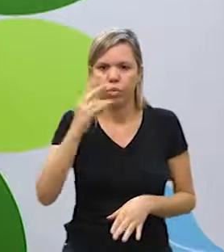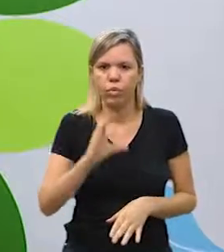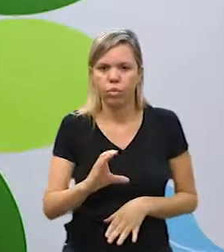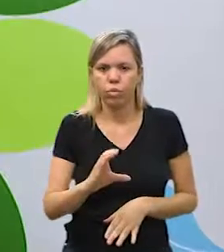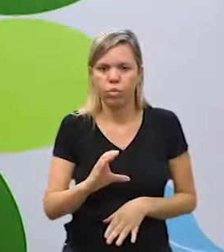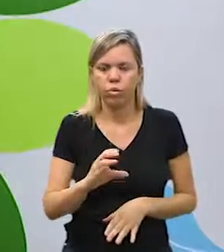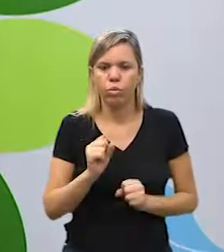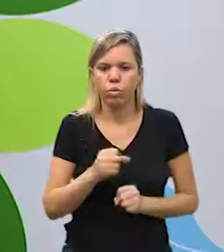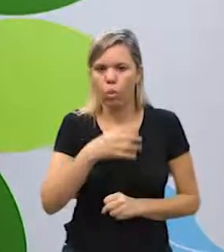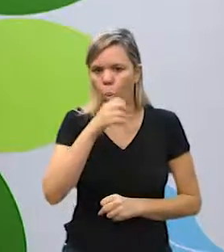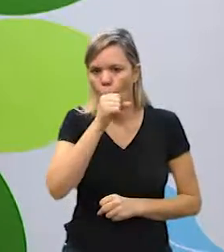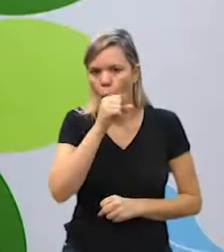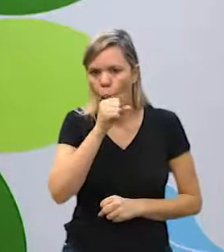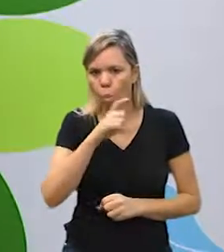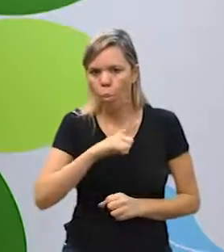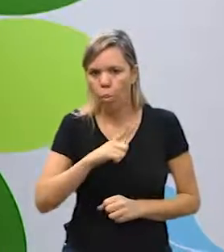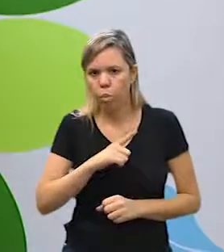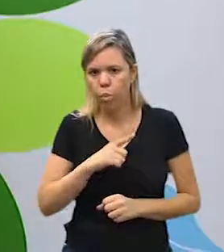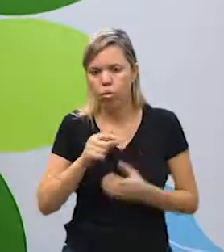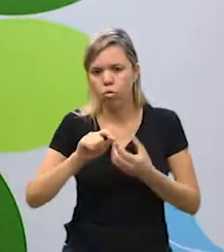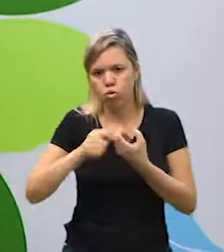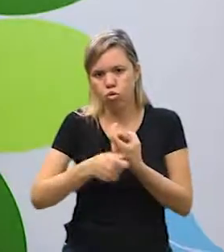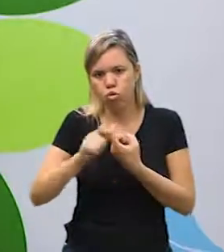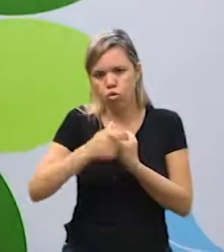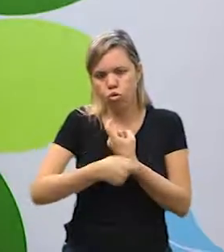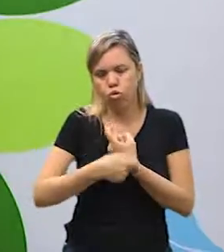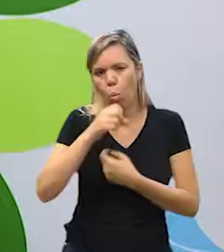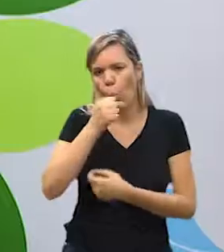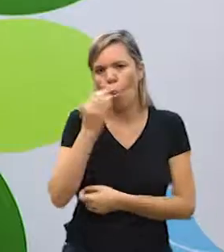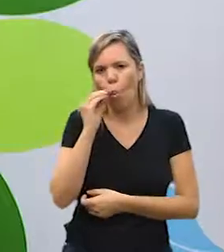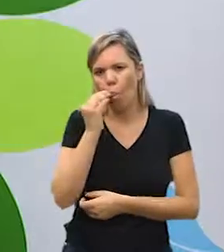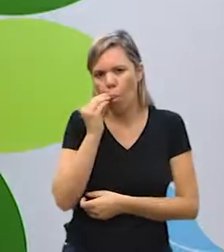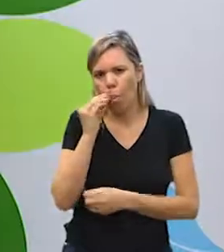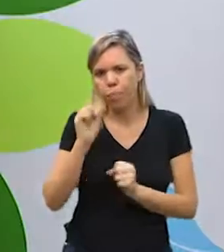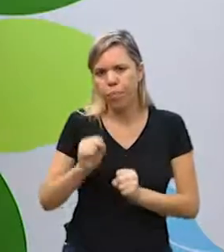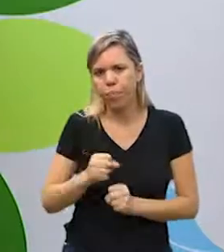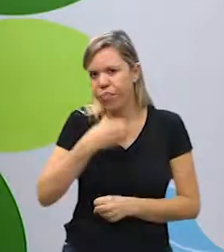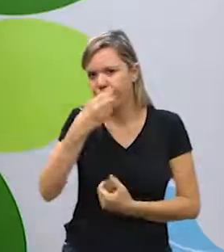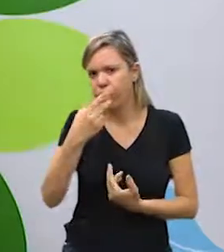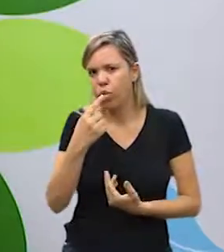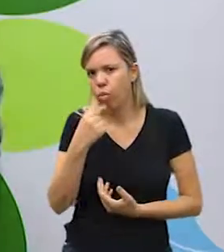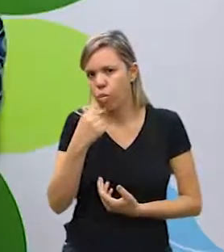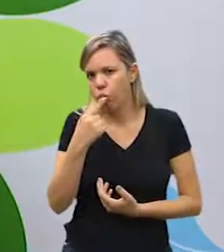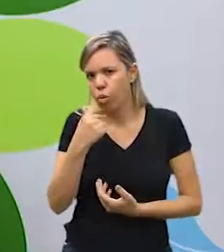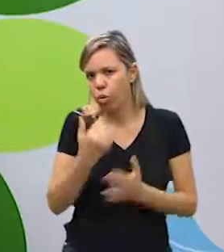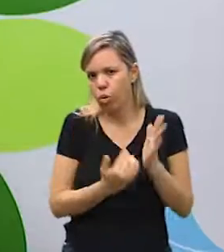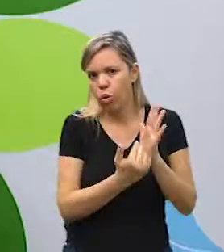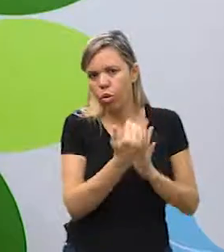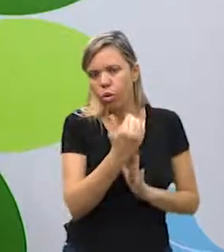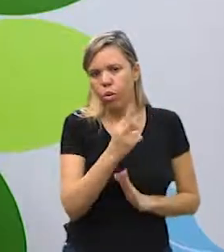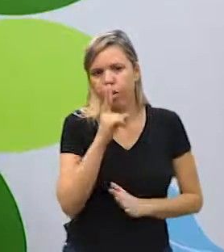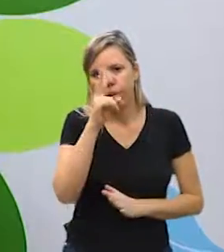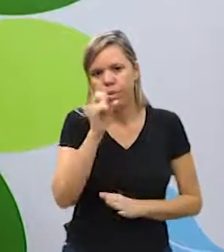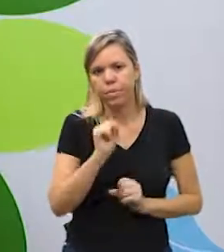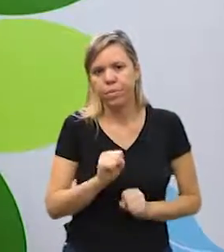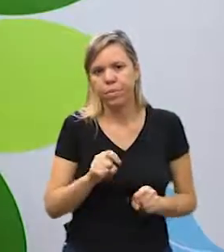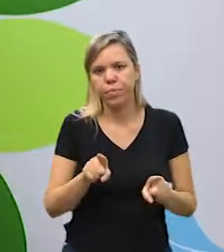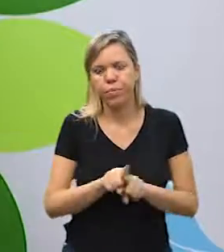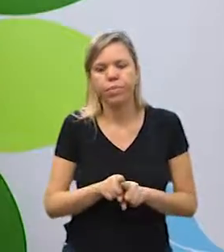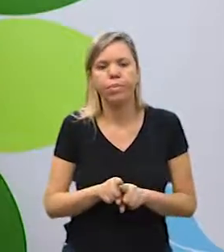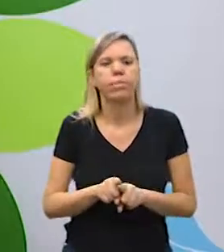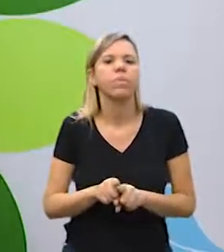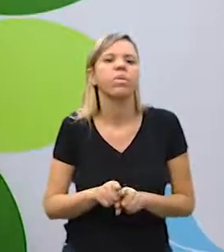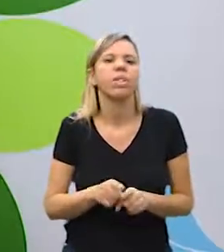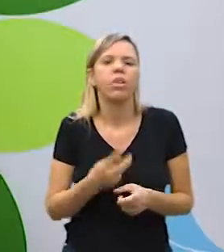vitamina C, isso pode ser uma laranja, pode ser uma mexerica, pode ser o limão, pode ser as frutas vermelhas que são altamente ricas